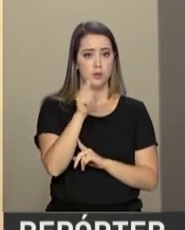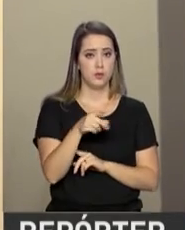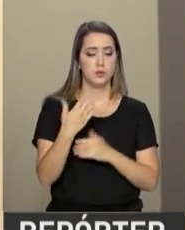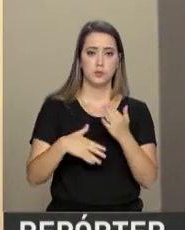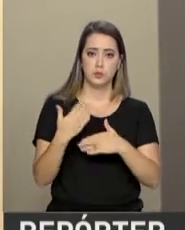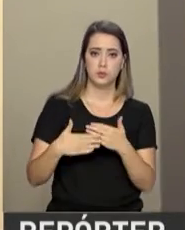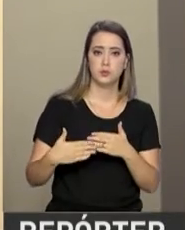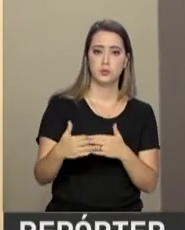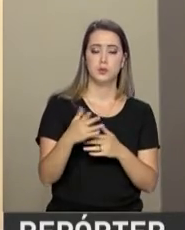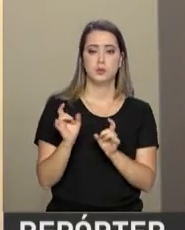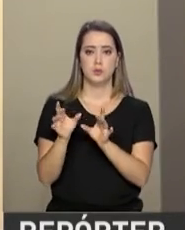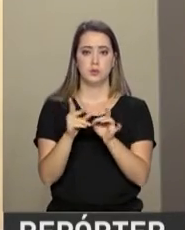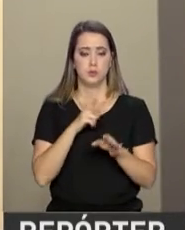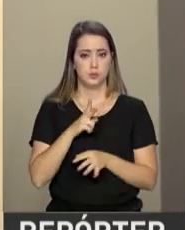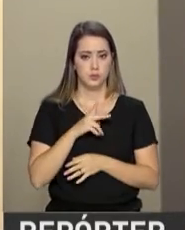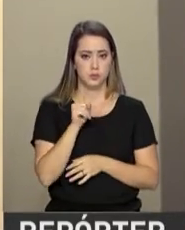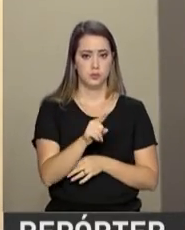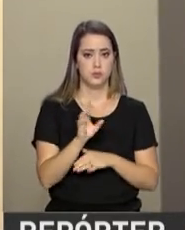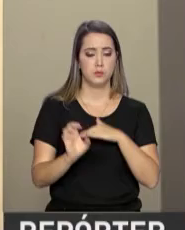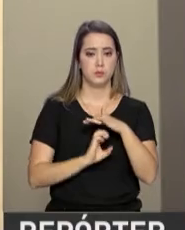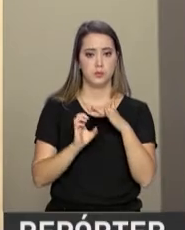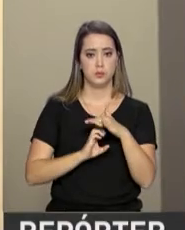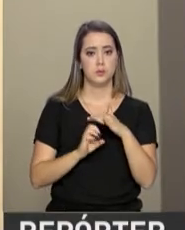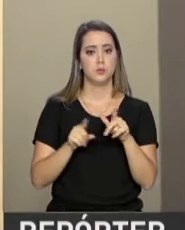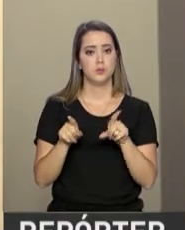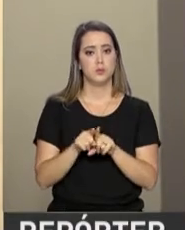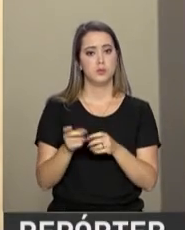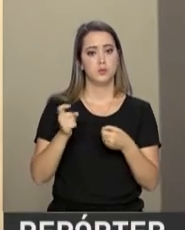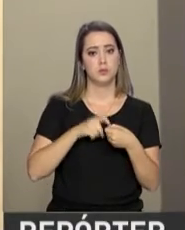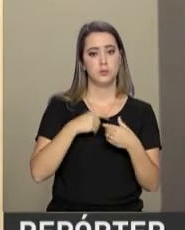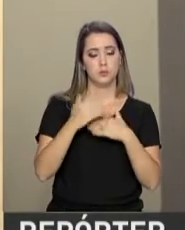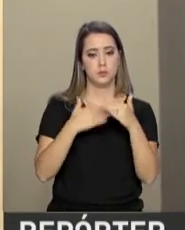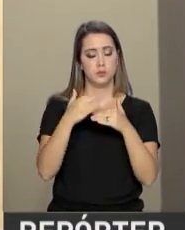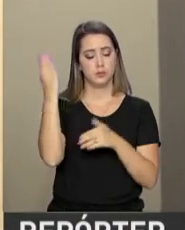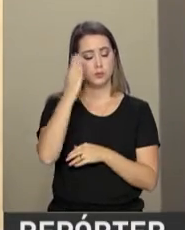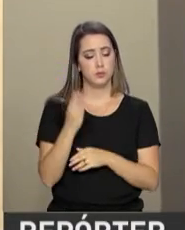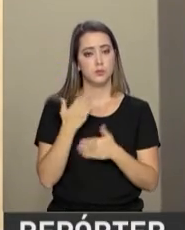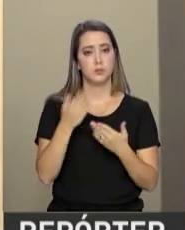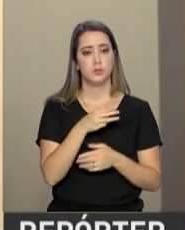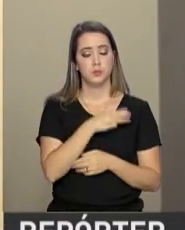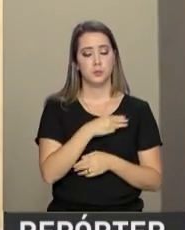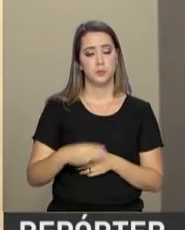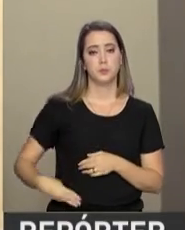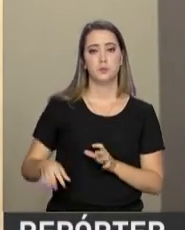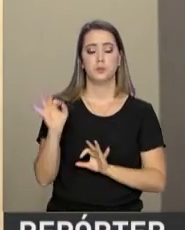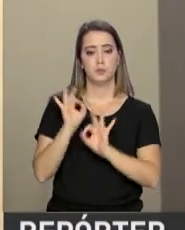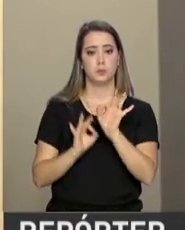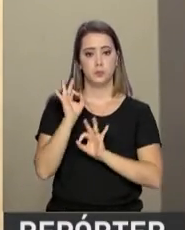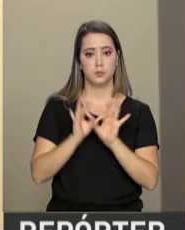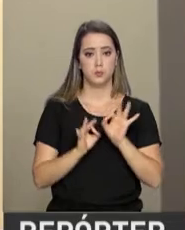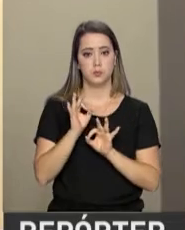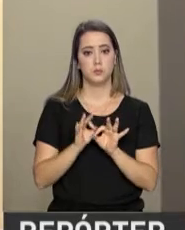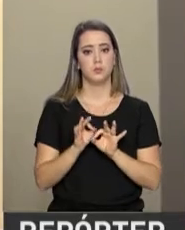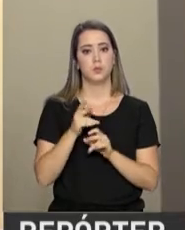o processo de privatização da Eletrobras na retomada dos investimentos no Brasil. O ministro do Planejamento, Desenvolvimento e